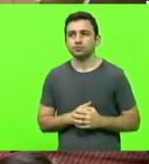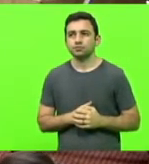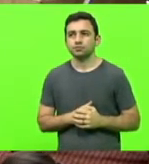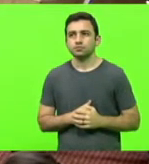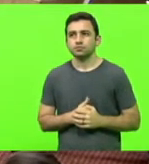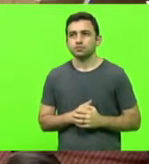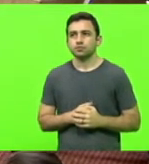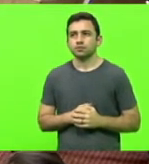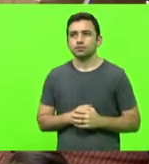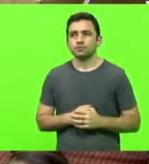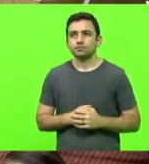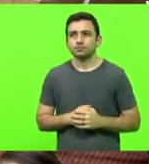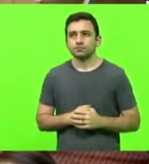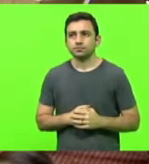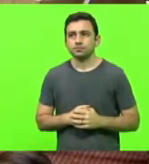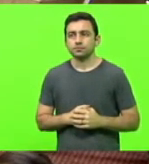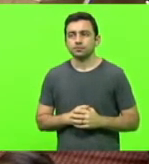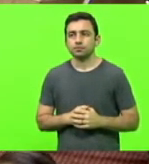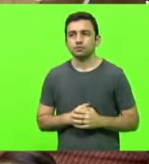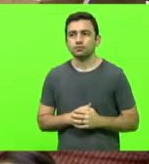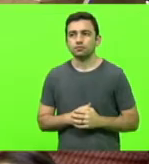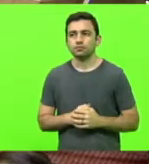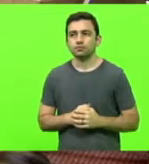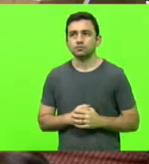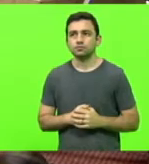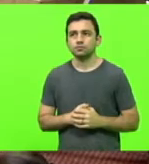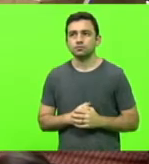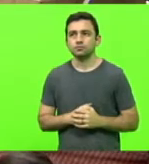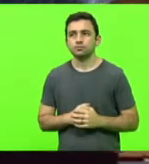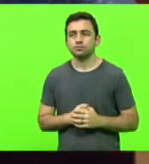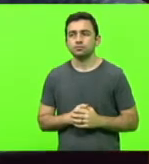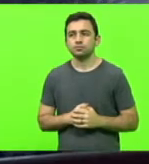Encaminhamento, e voto com a palavra, deputado Ivan Nartz. Senhor presidente,